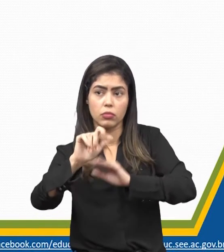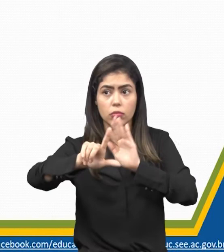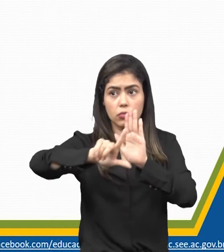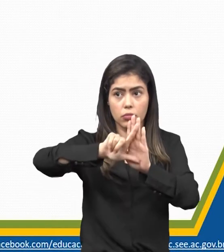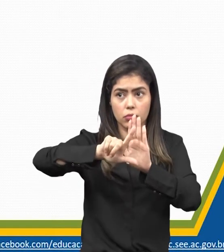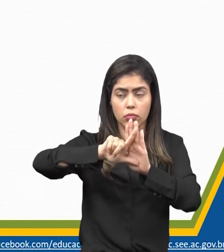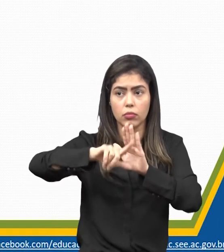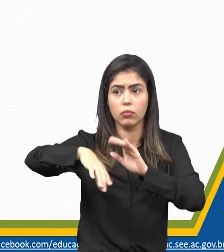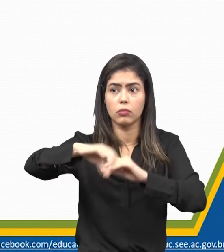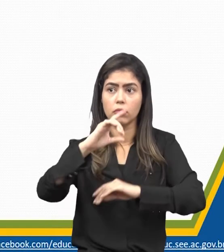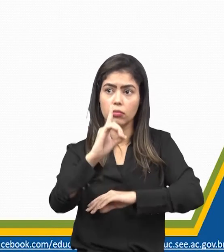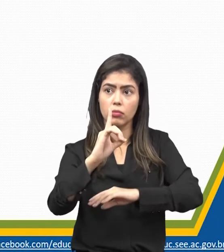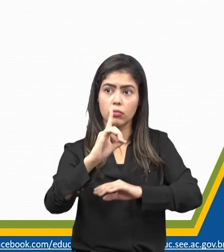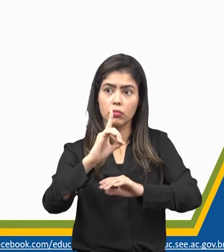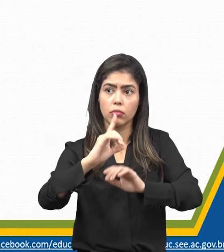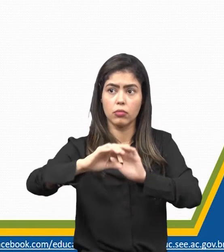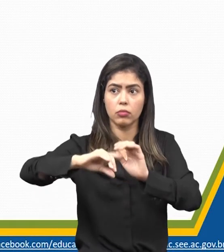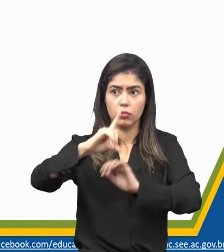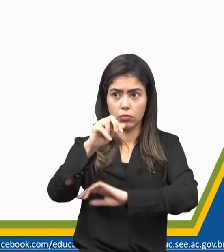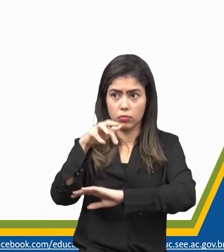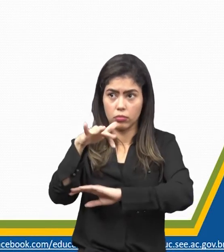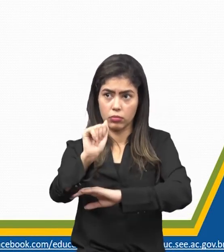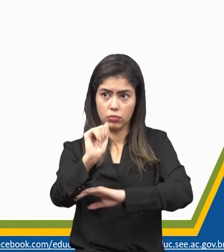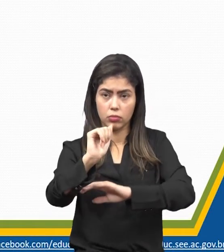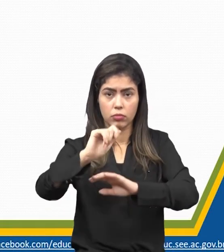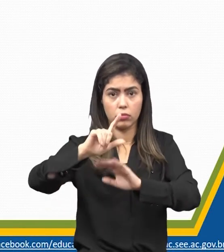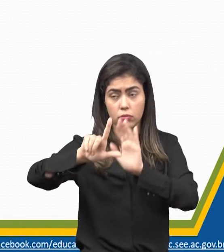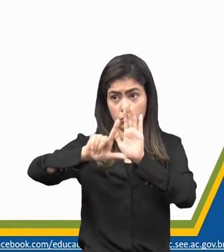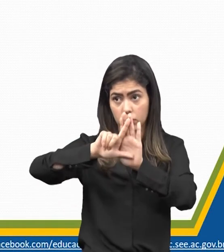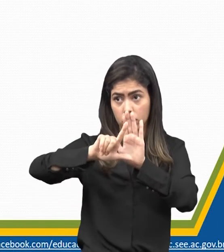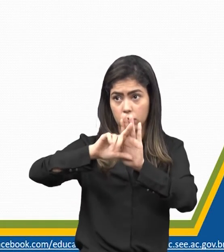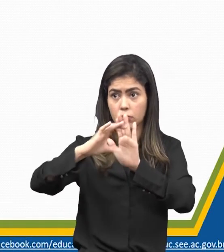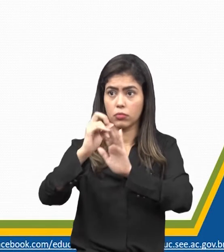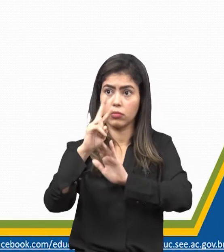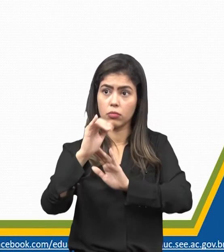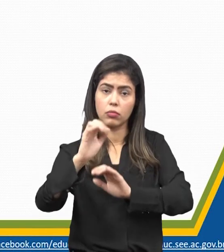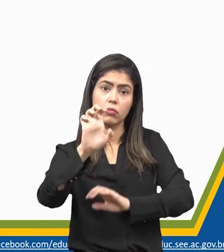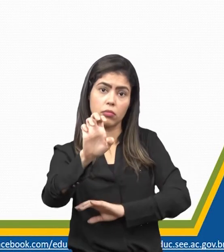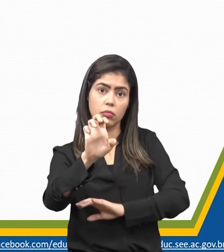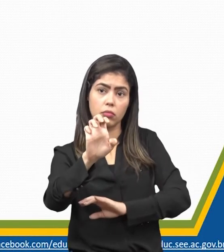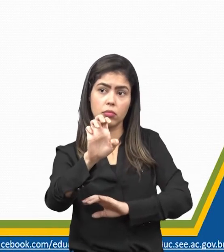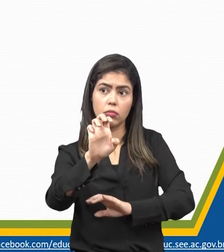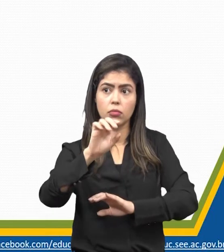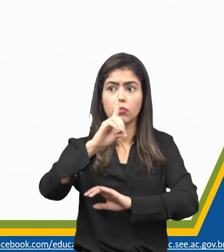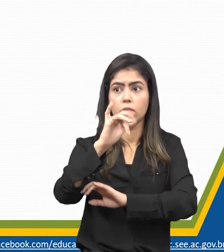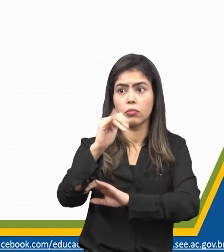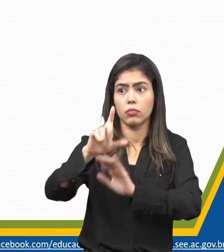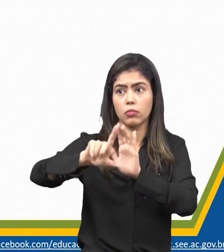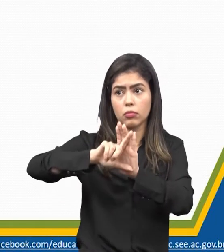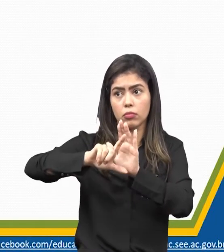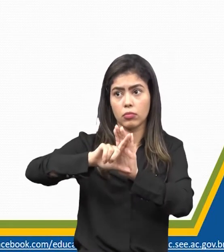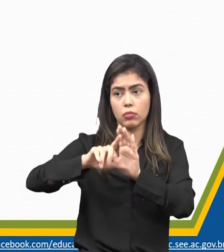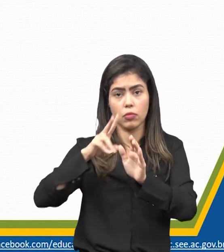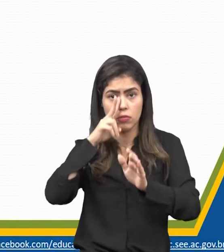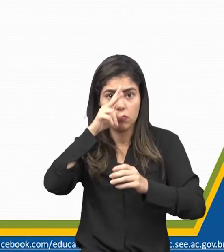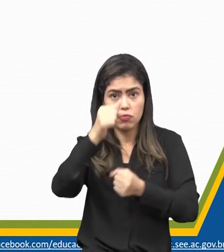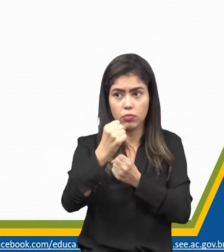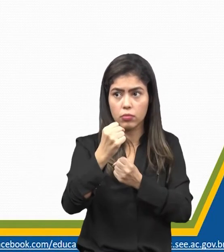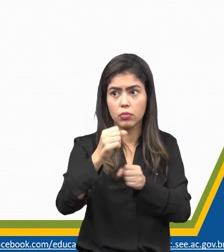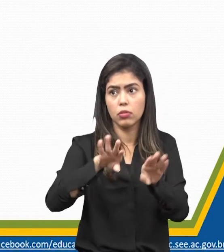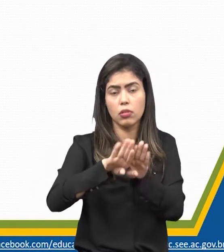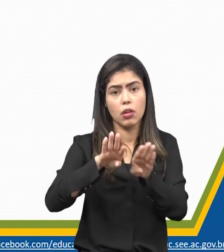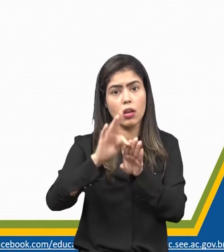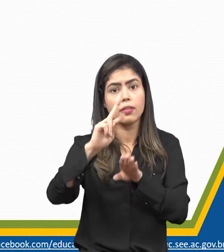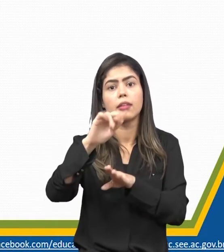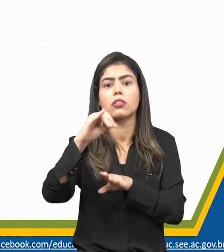legal. Letra D, dominação legal e carismática. E letra E, dominação legal, que reforça a